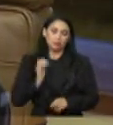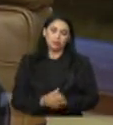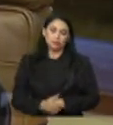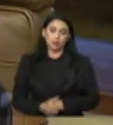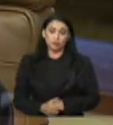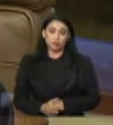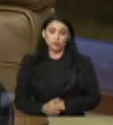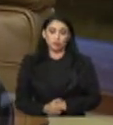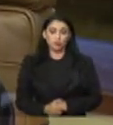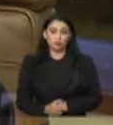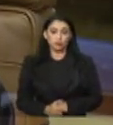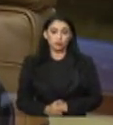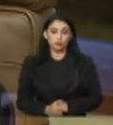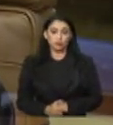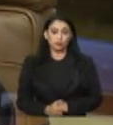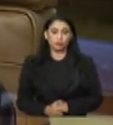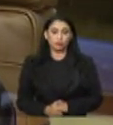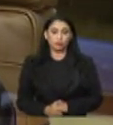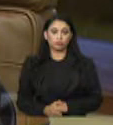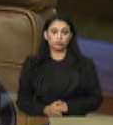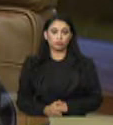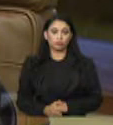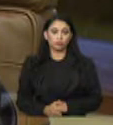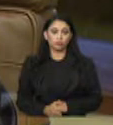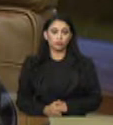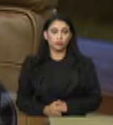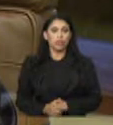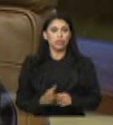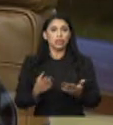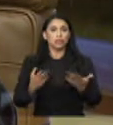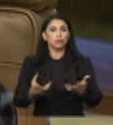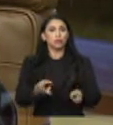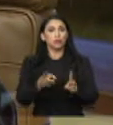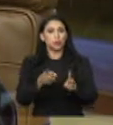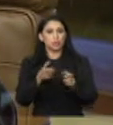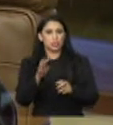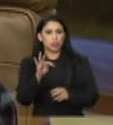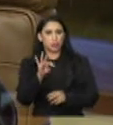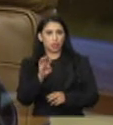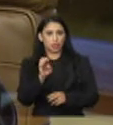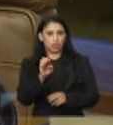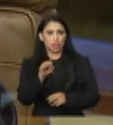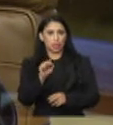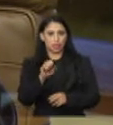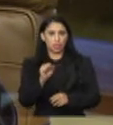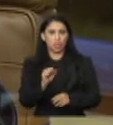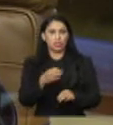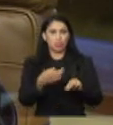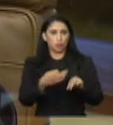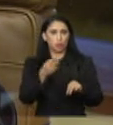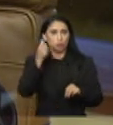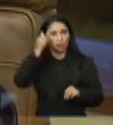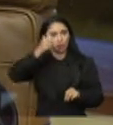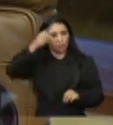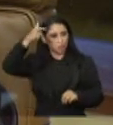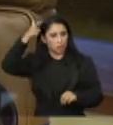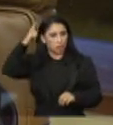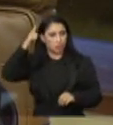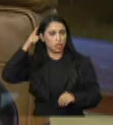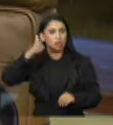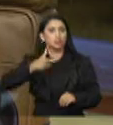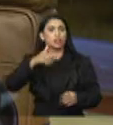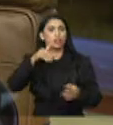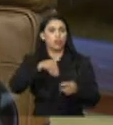nada obstante percebo que a tese que o eminente juiz Alexandre Morais no